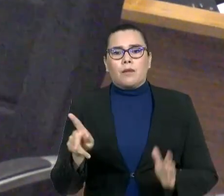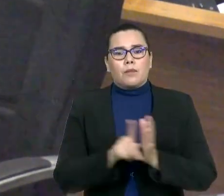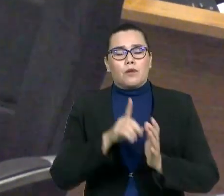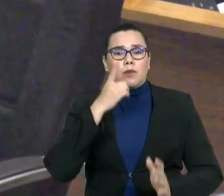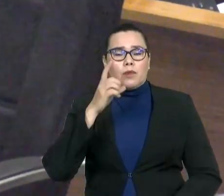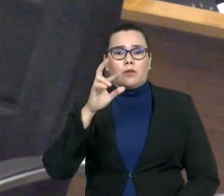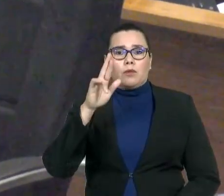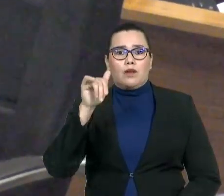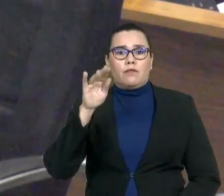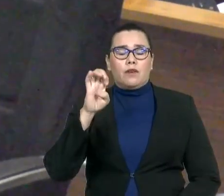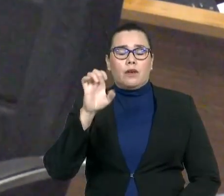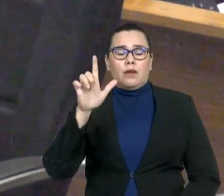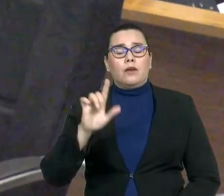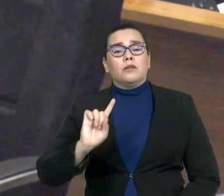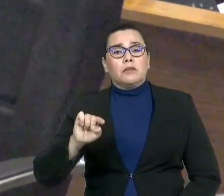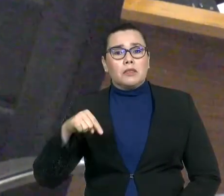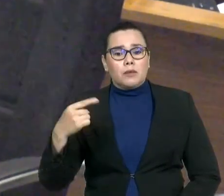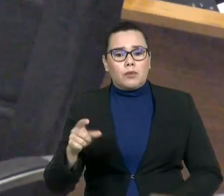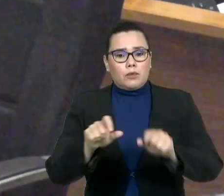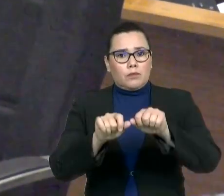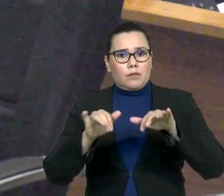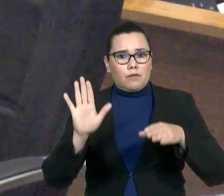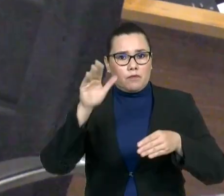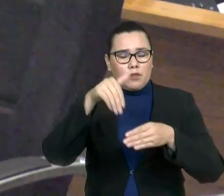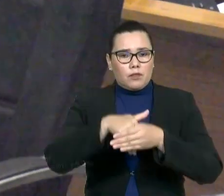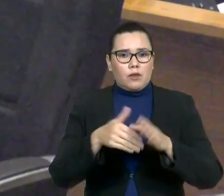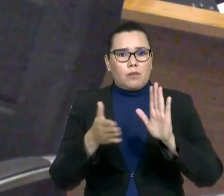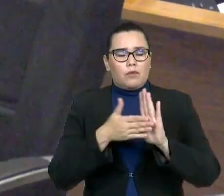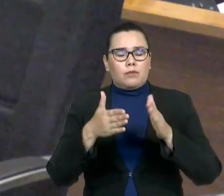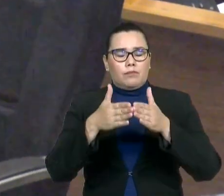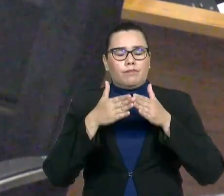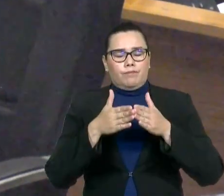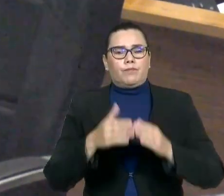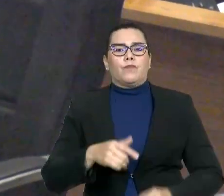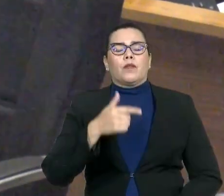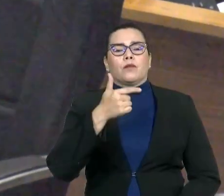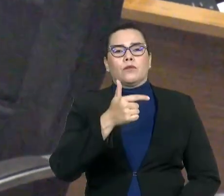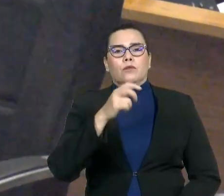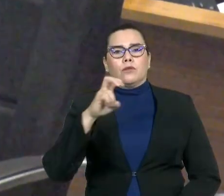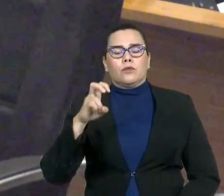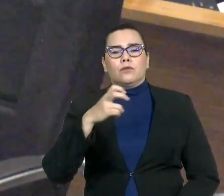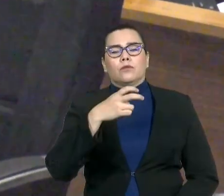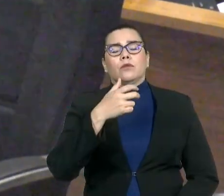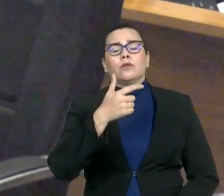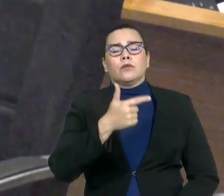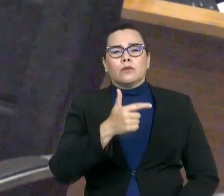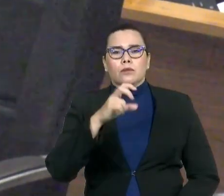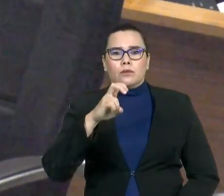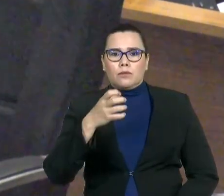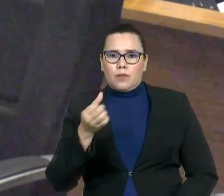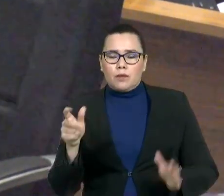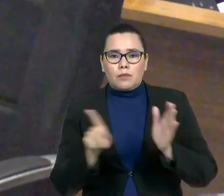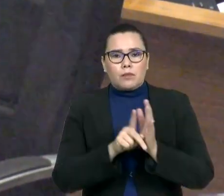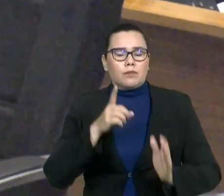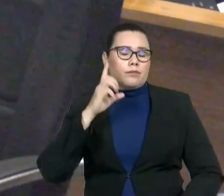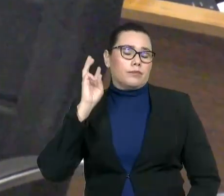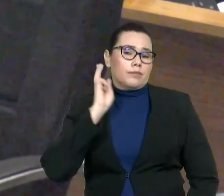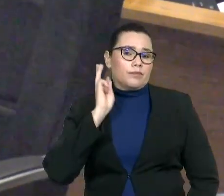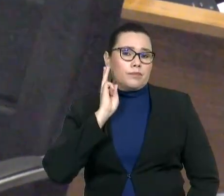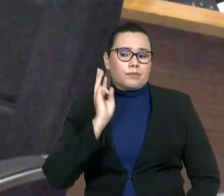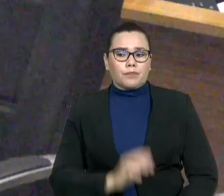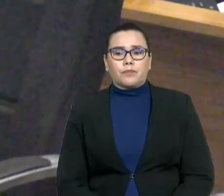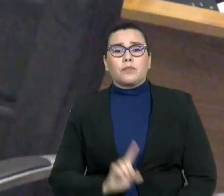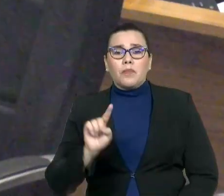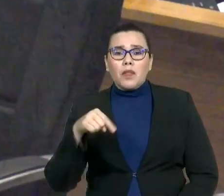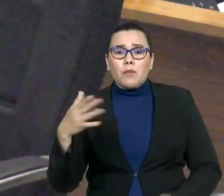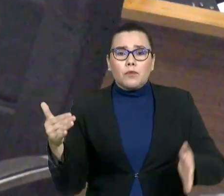Rafael, sugerido à deliberação do plenário. Foram aprovados requerimentos 255-256, de autoria do deputado Wellington do Curso. Por